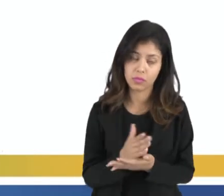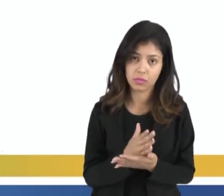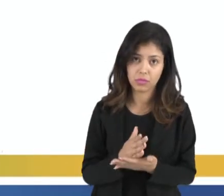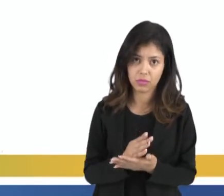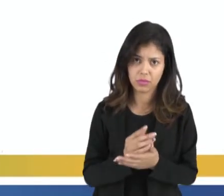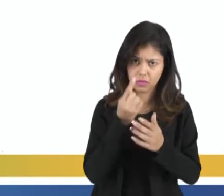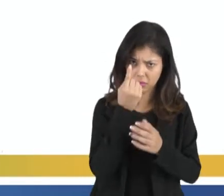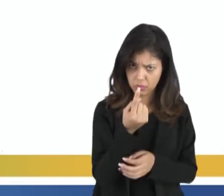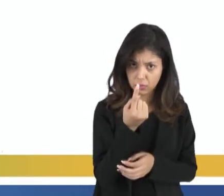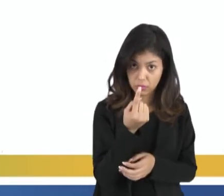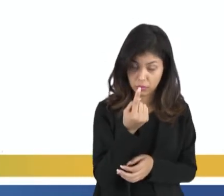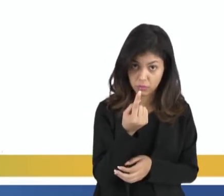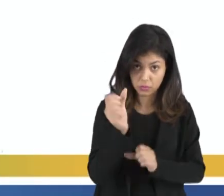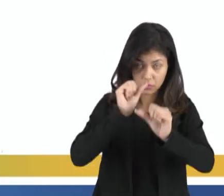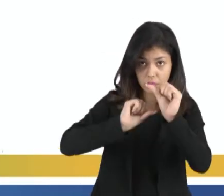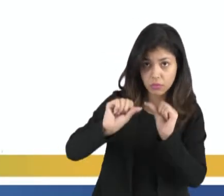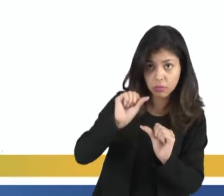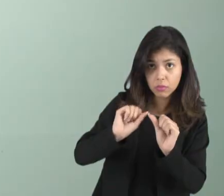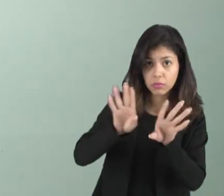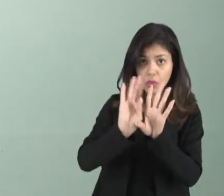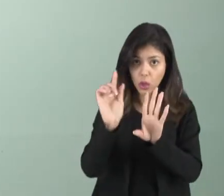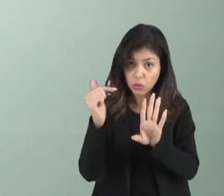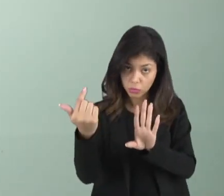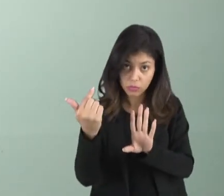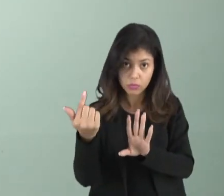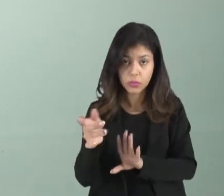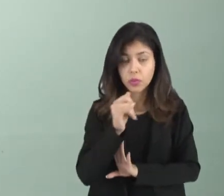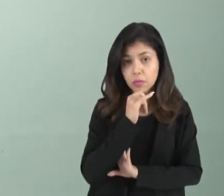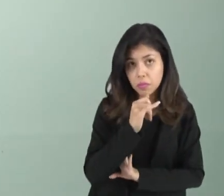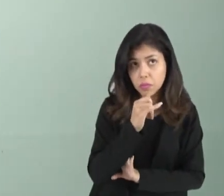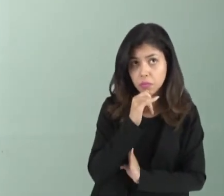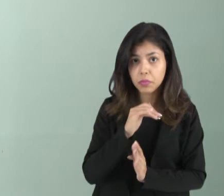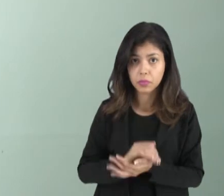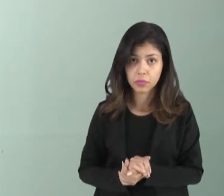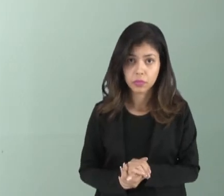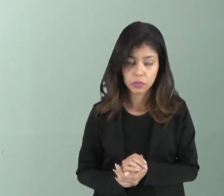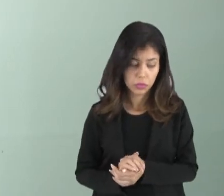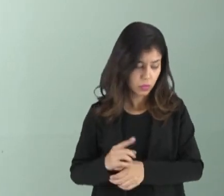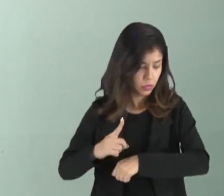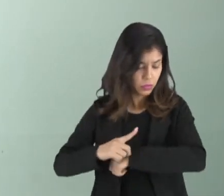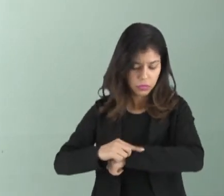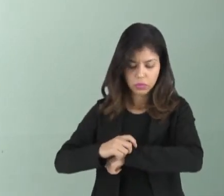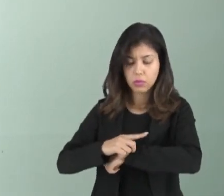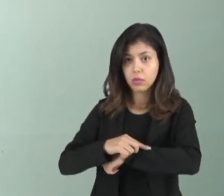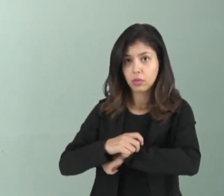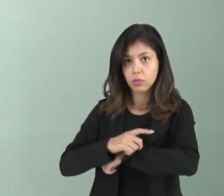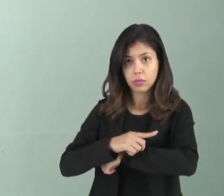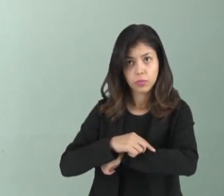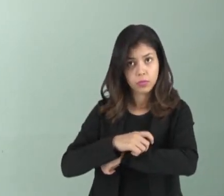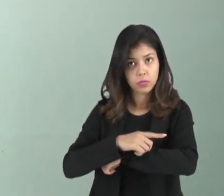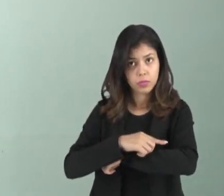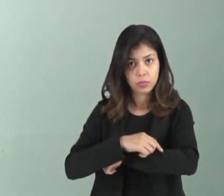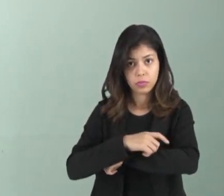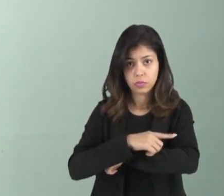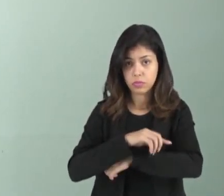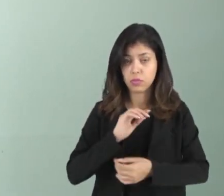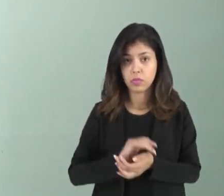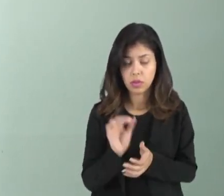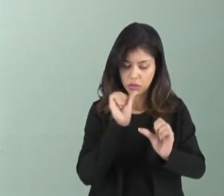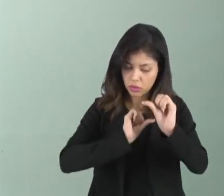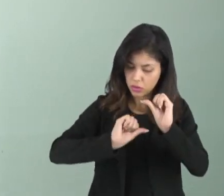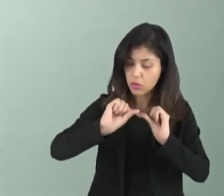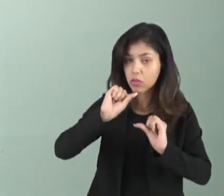uma forma, ele se transforma em outra forma. Por exemplo, a lagarta, né? Ela passa por um processo